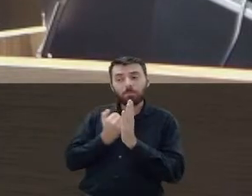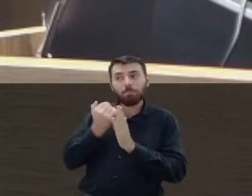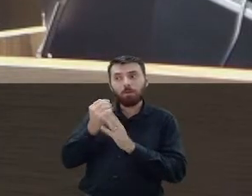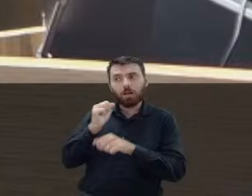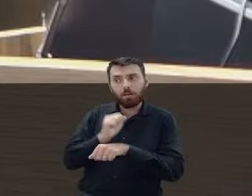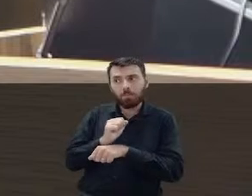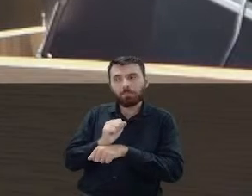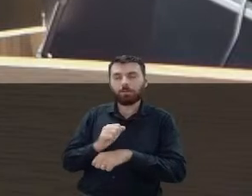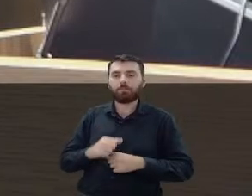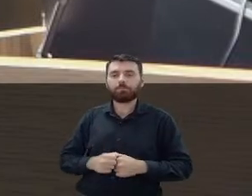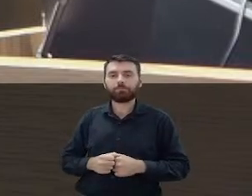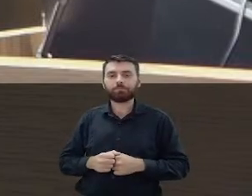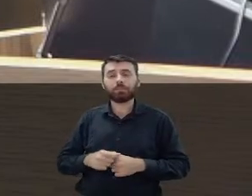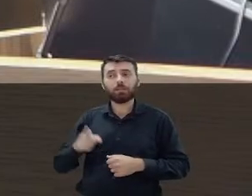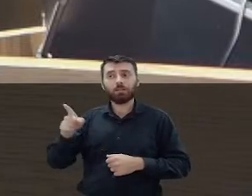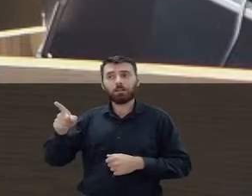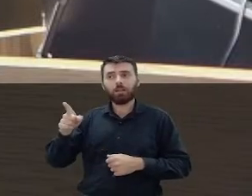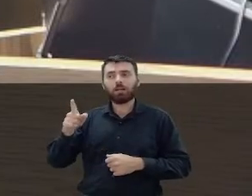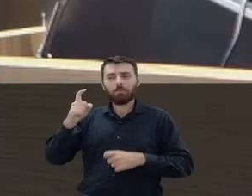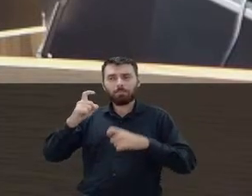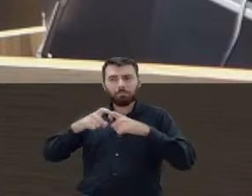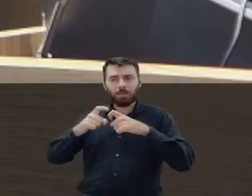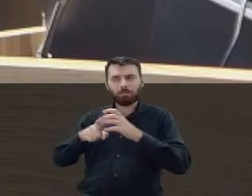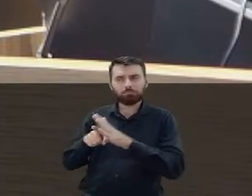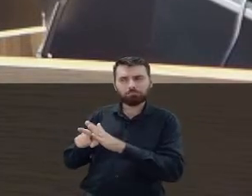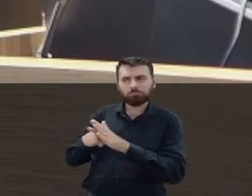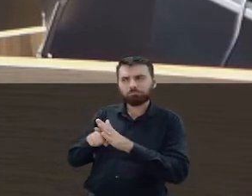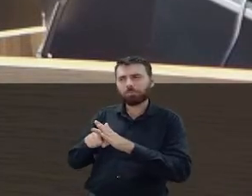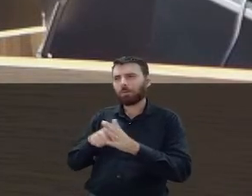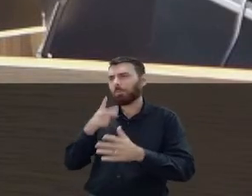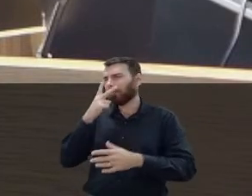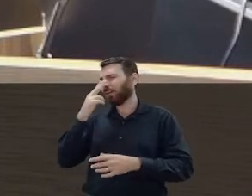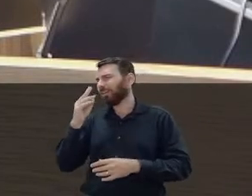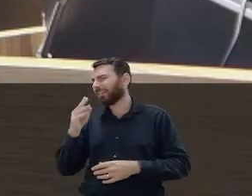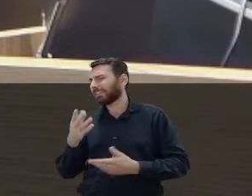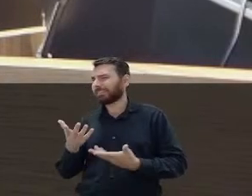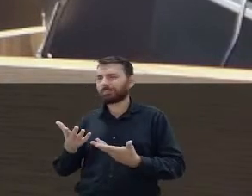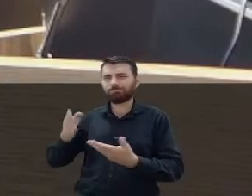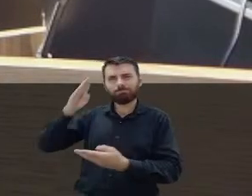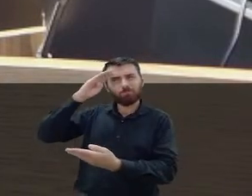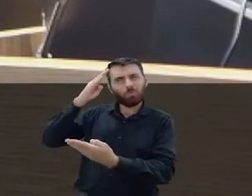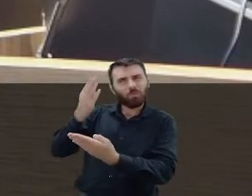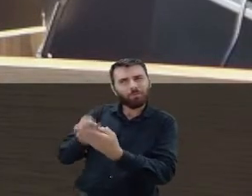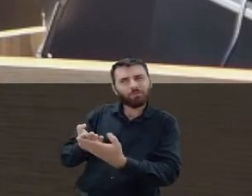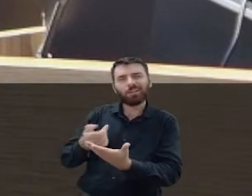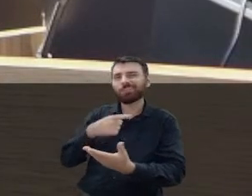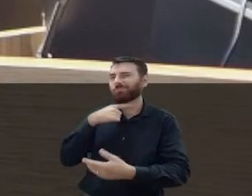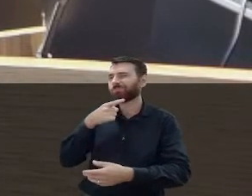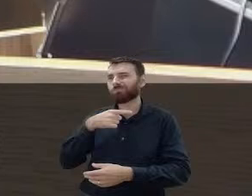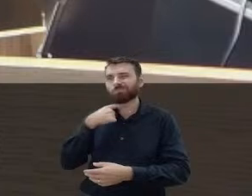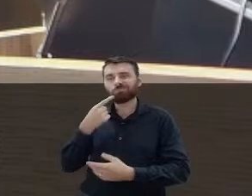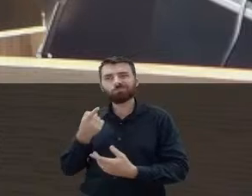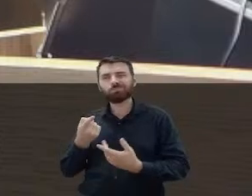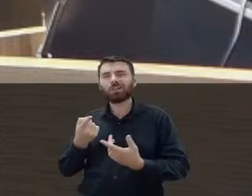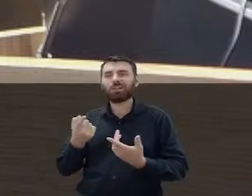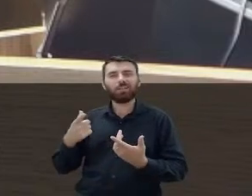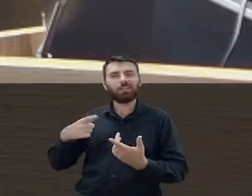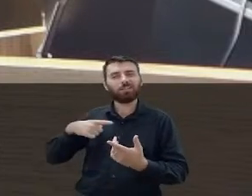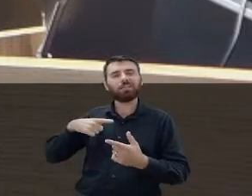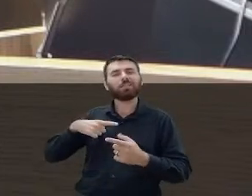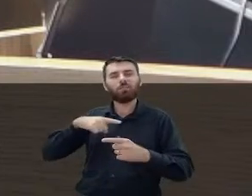do perito me parece frágil em vista das premissas fáticas, no mínimo, duvidosas, que lhe foram passadas na diligência